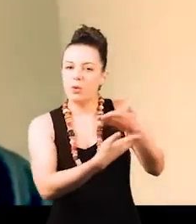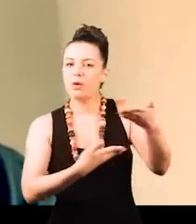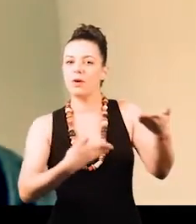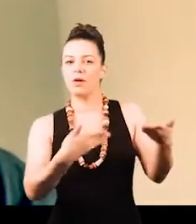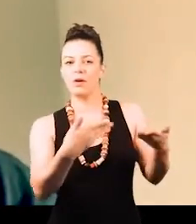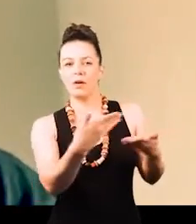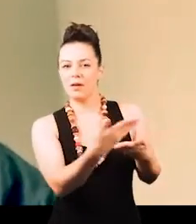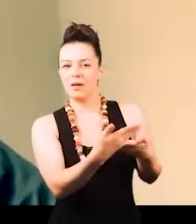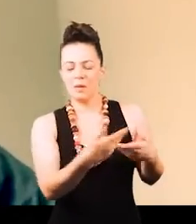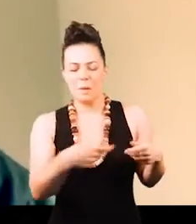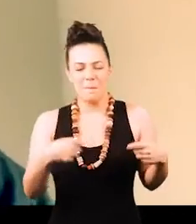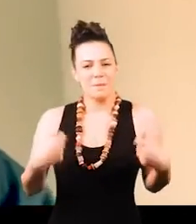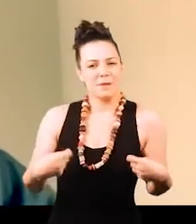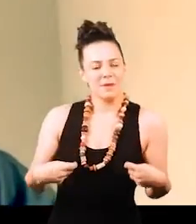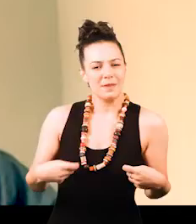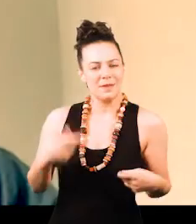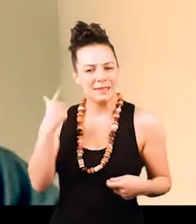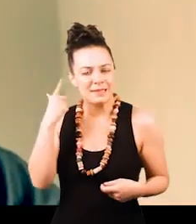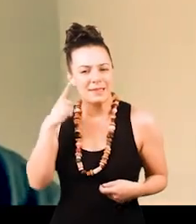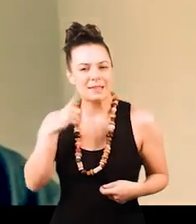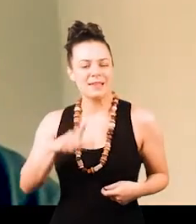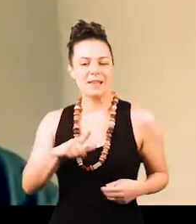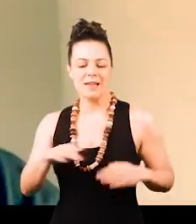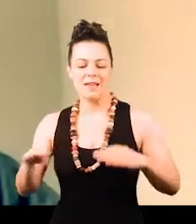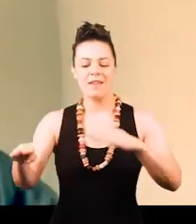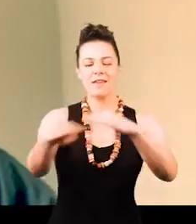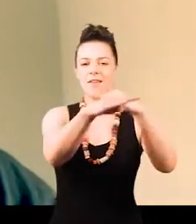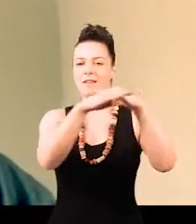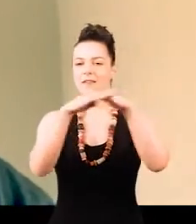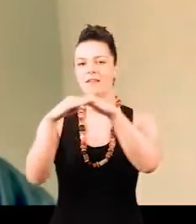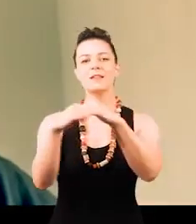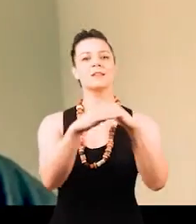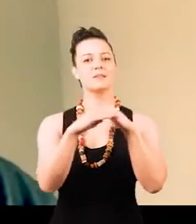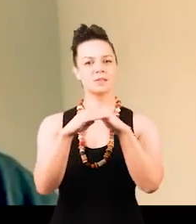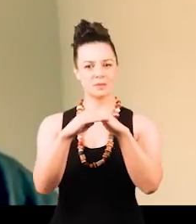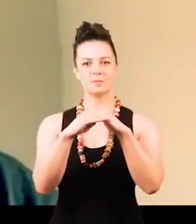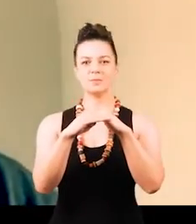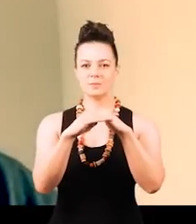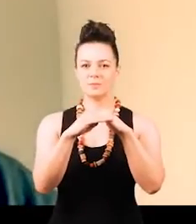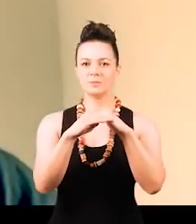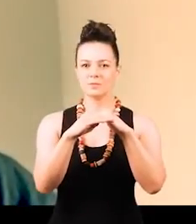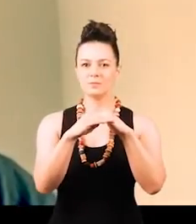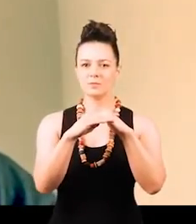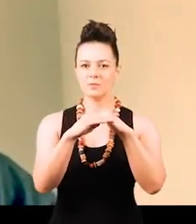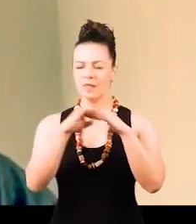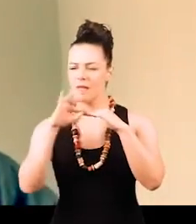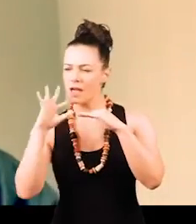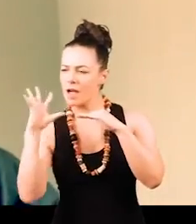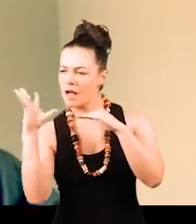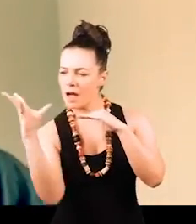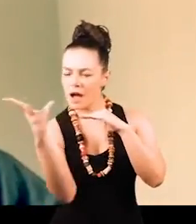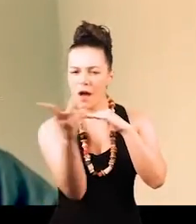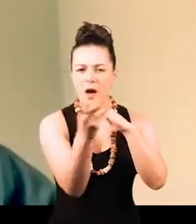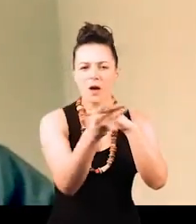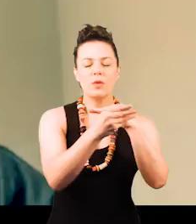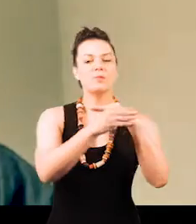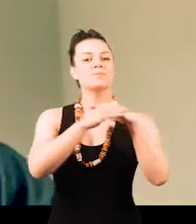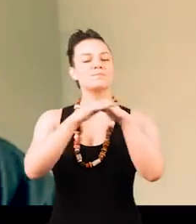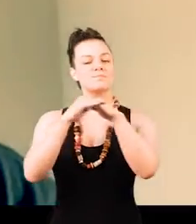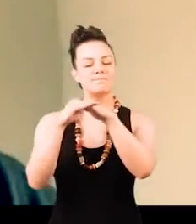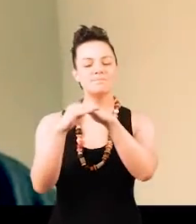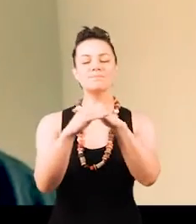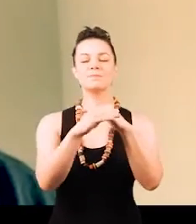sociedade, onde é preciso que busquemos e trabalhemos cada vez mais para que